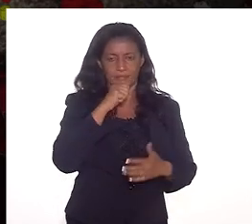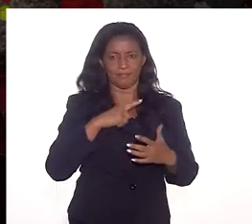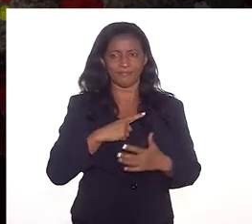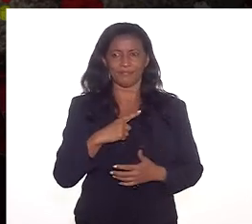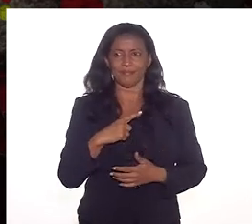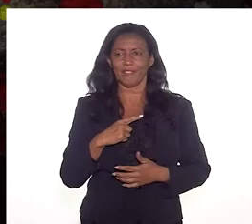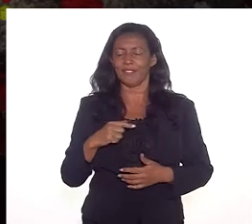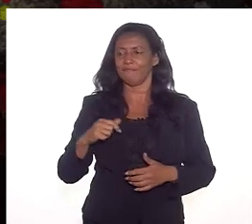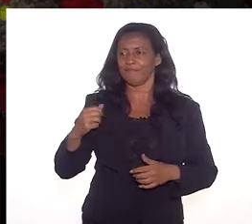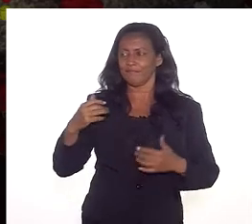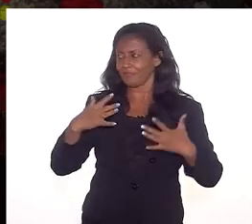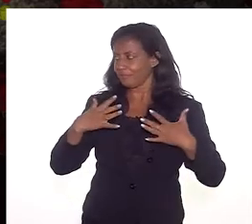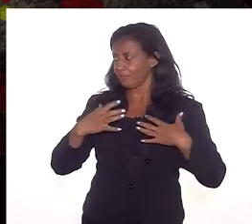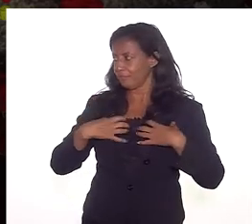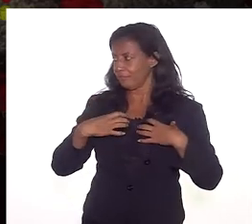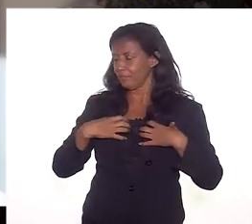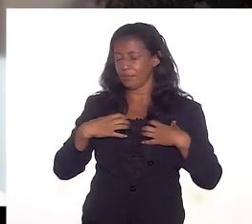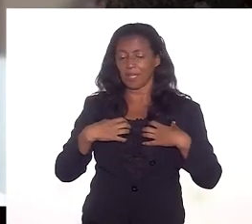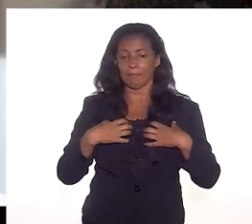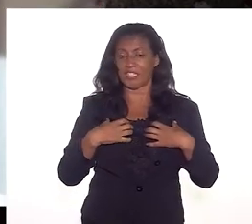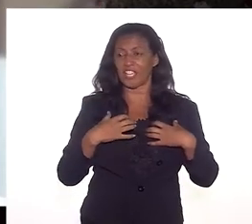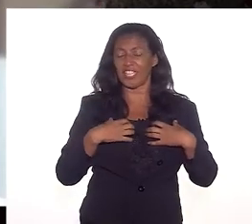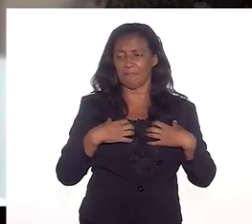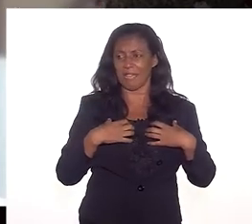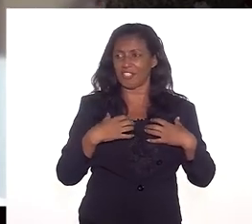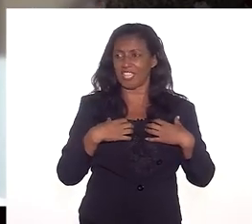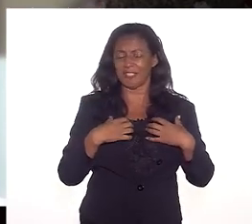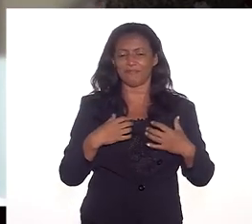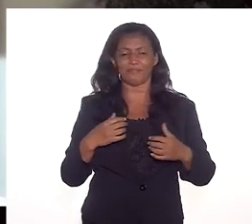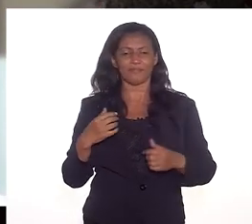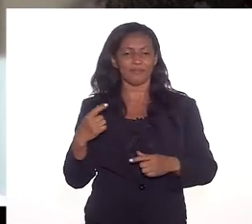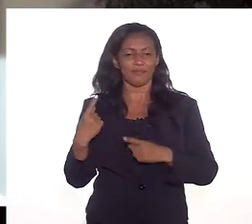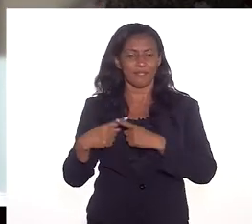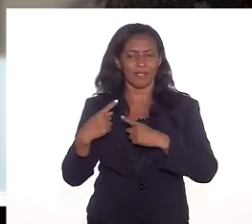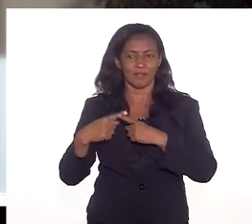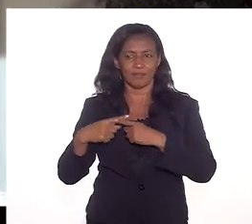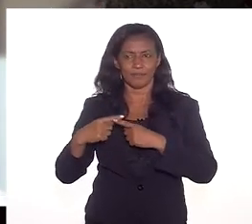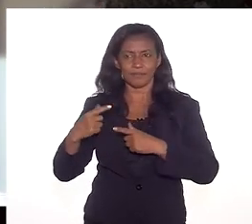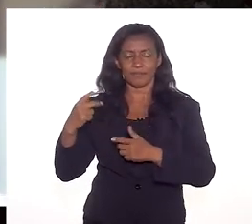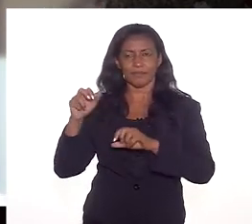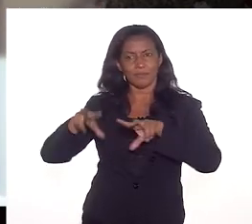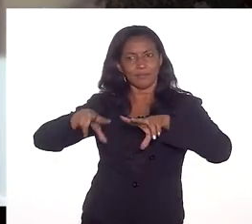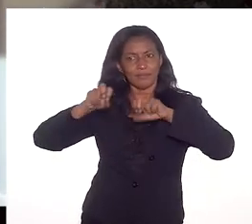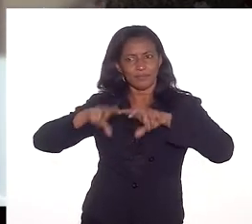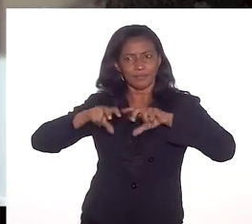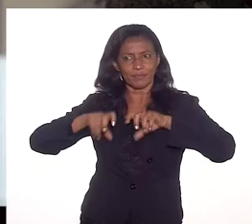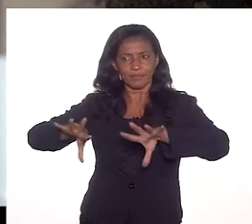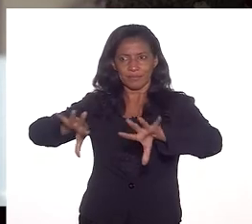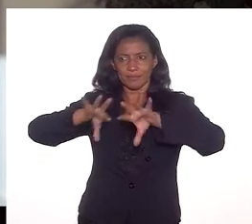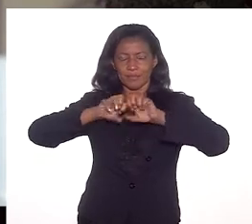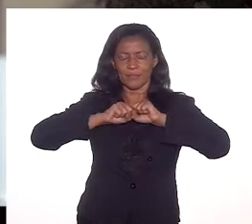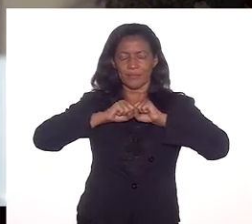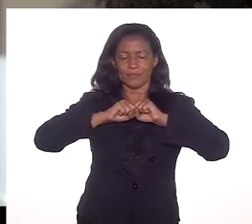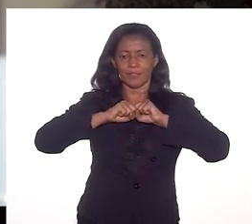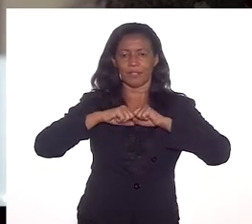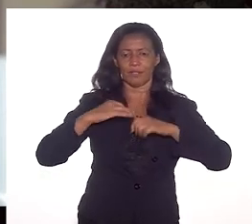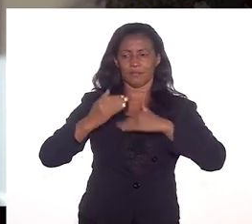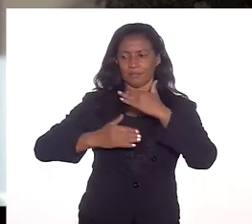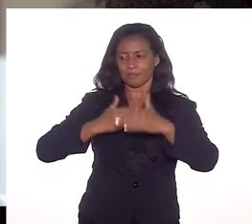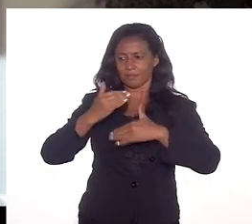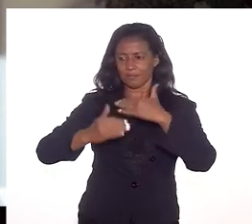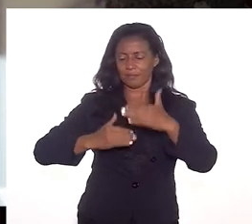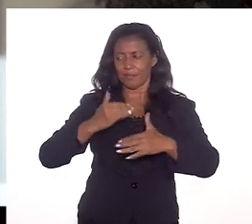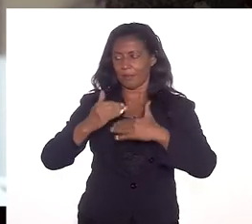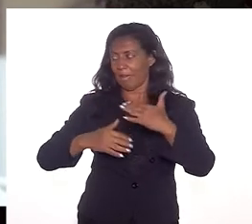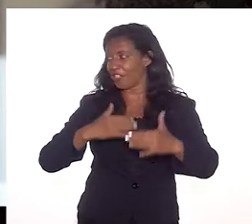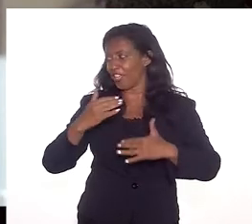tem uma maior suscetibilidade. Seria uma facilitação para que esse vírus entrasse e pudesse